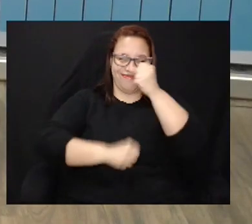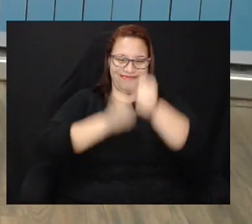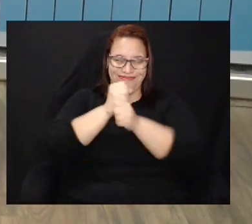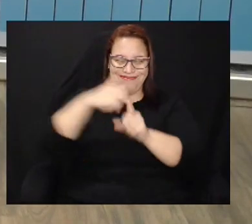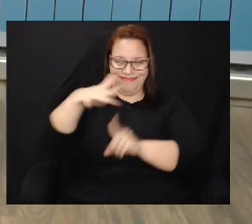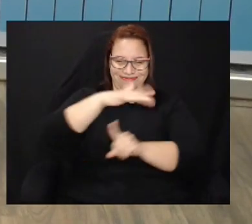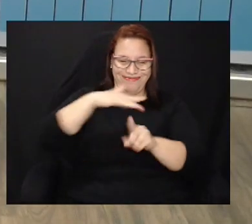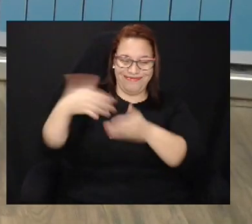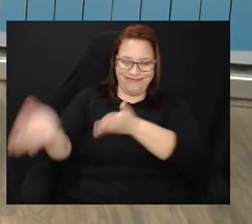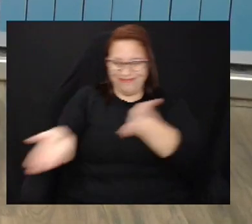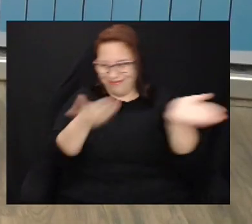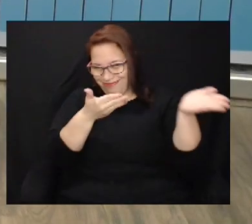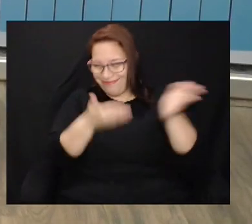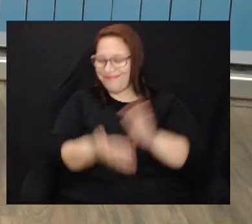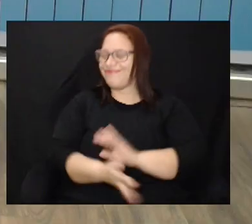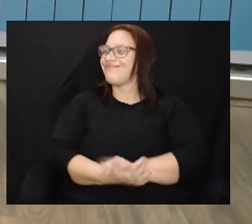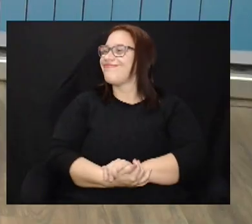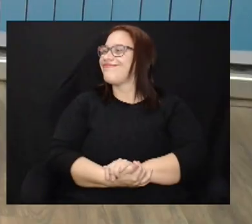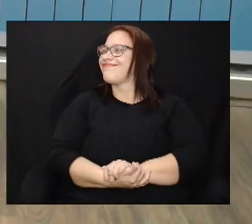Ambiental.